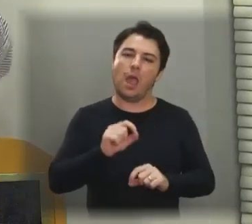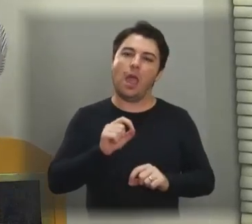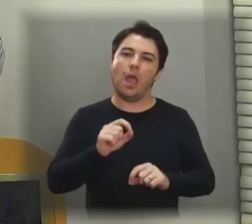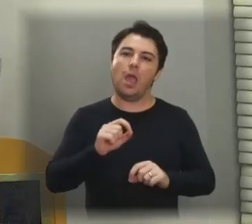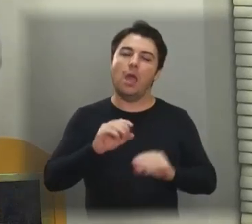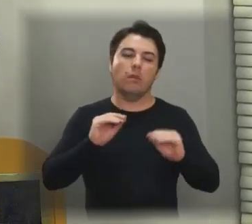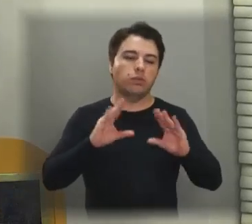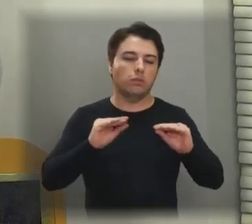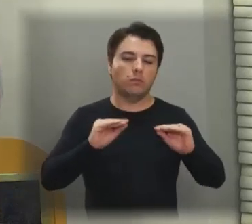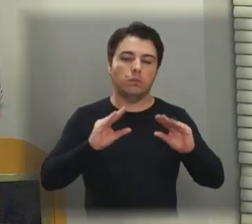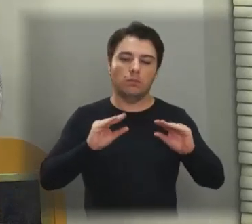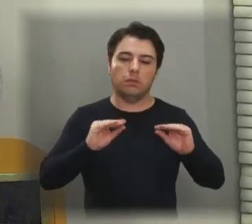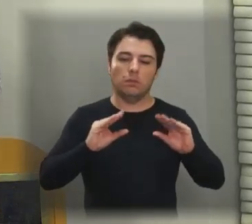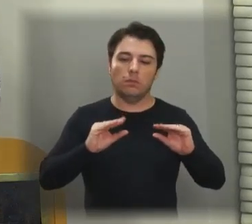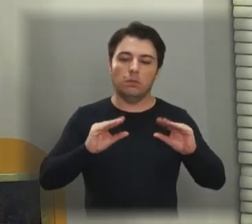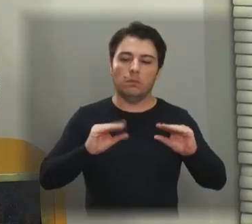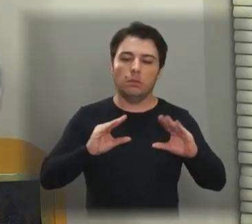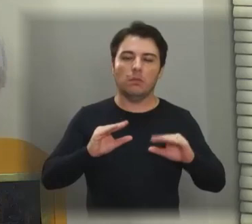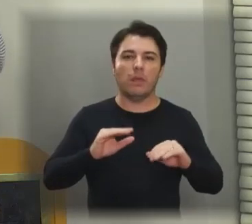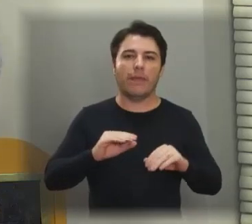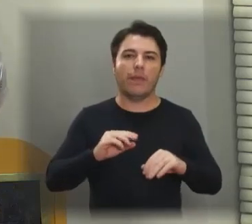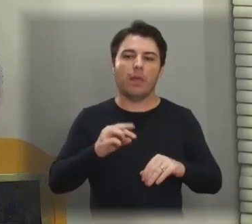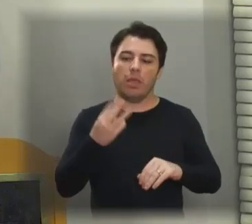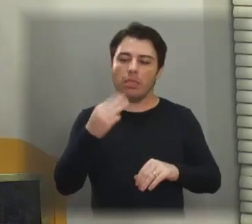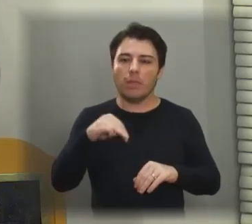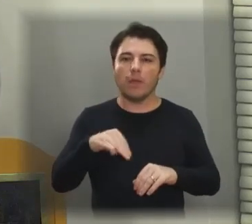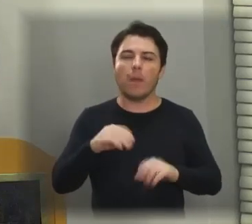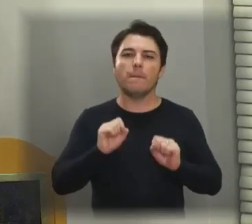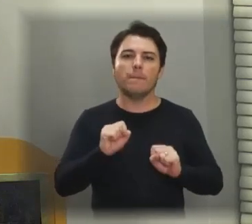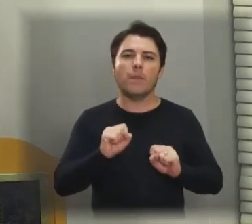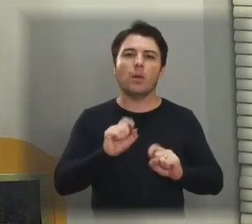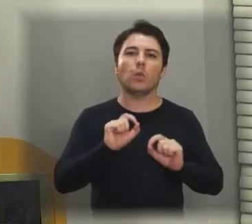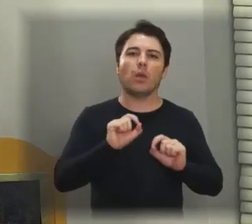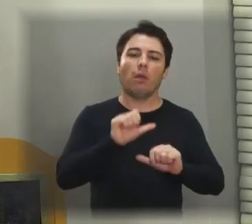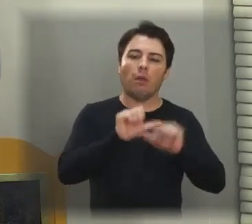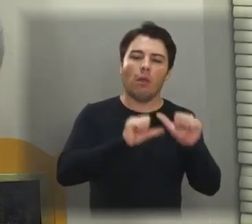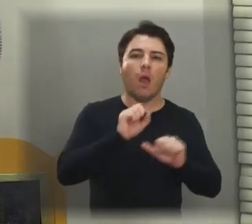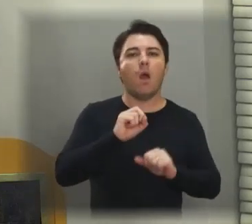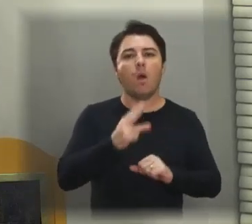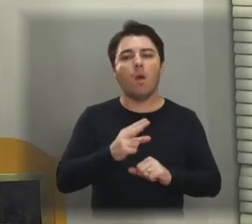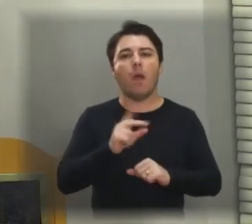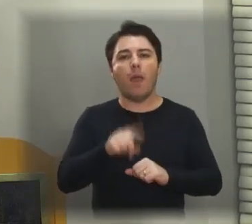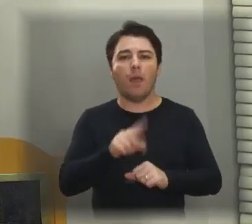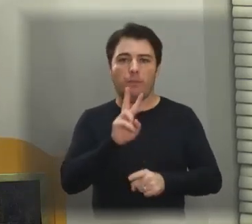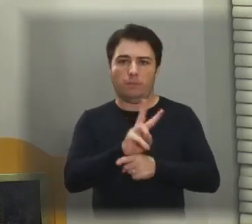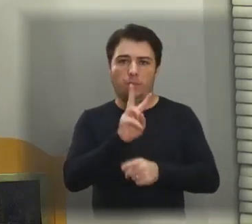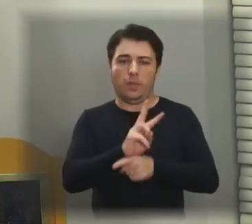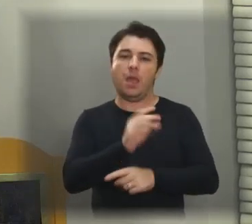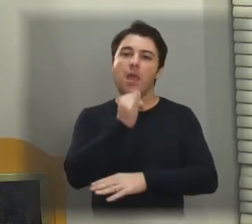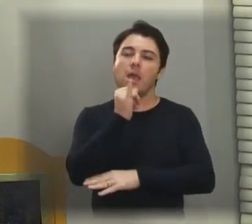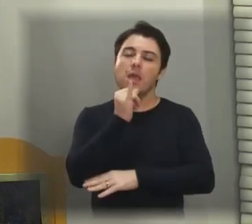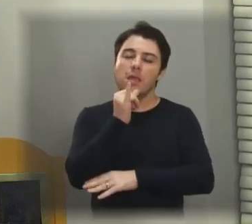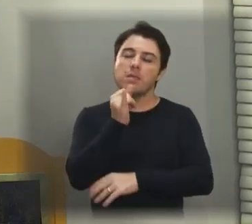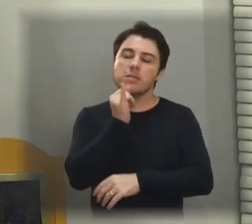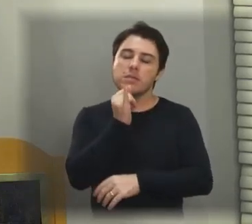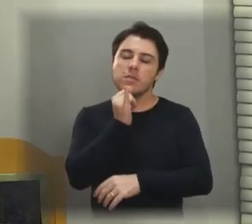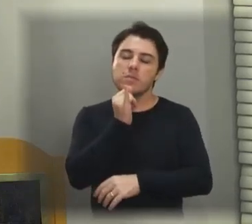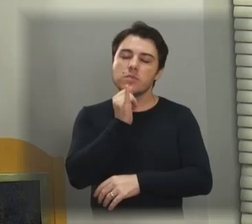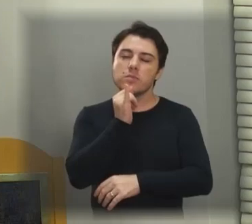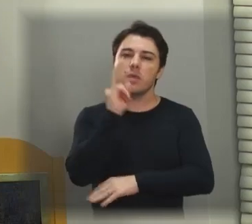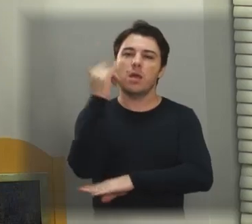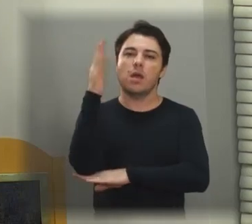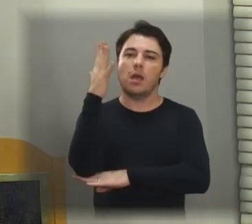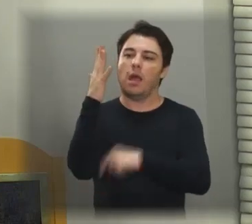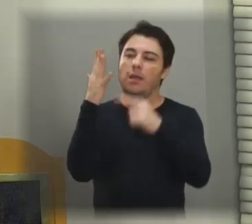igual esse Pires que esses desligamento menos três minutos que eu comentei pode ser por manobra pode ser por proteção um galho tocou na rede que o